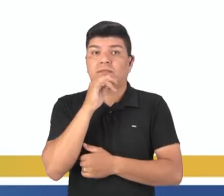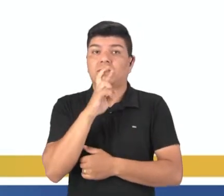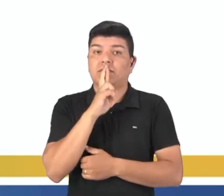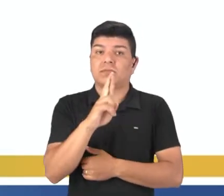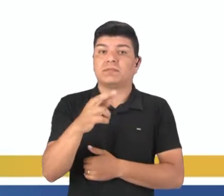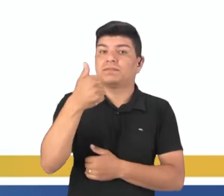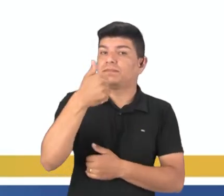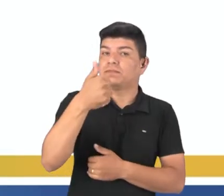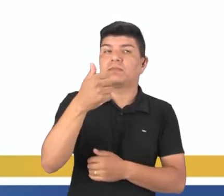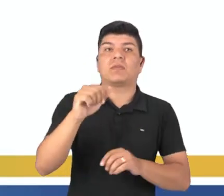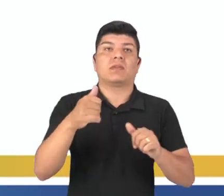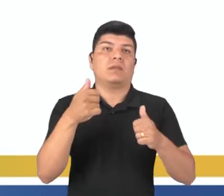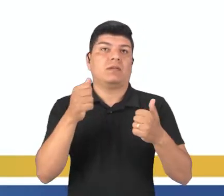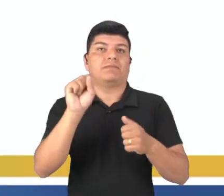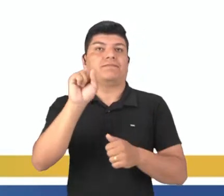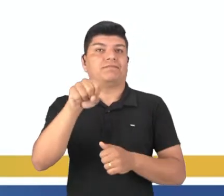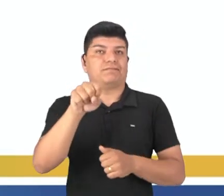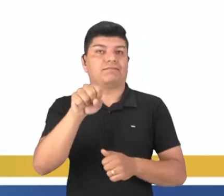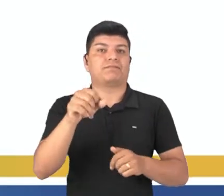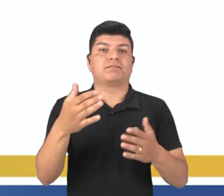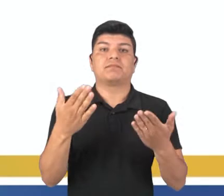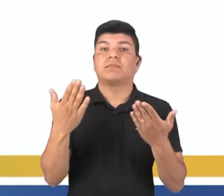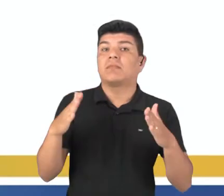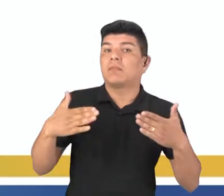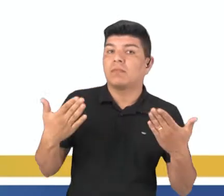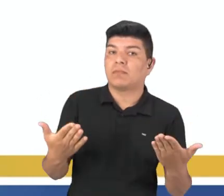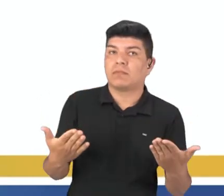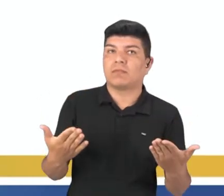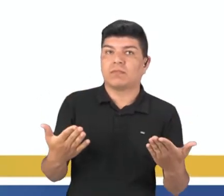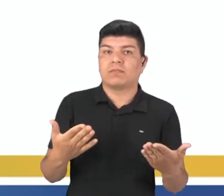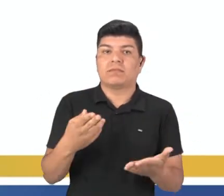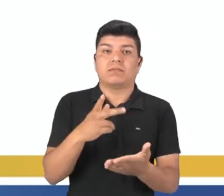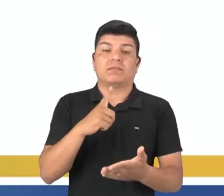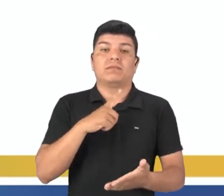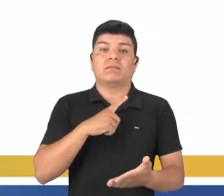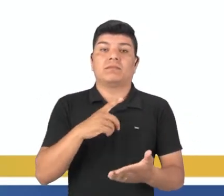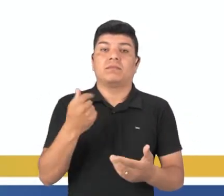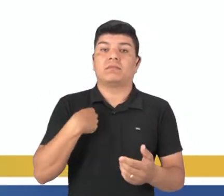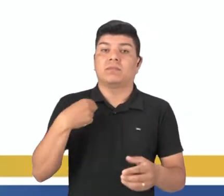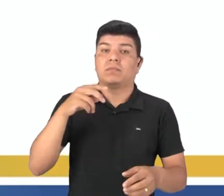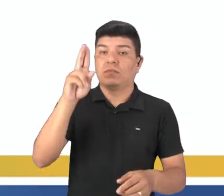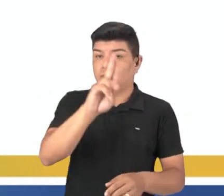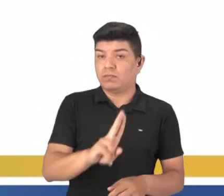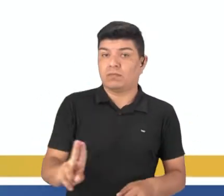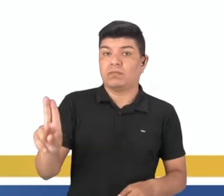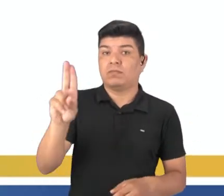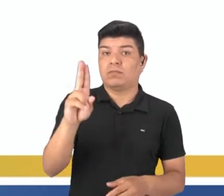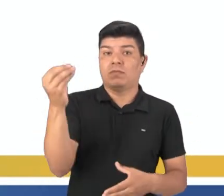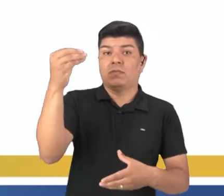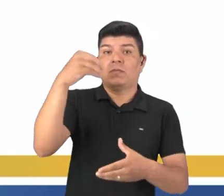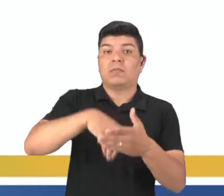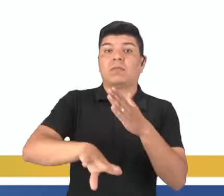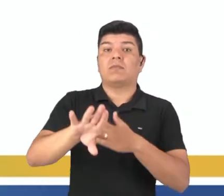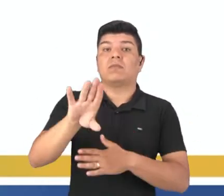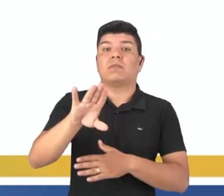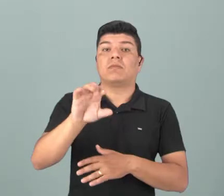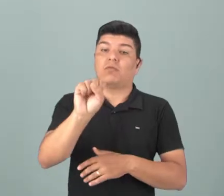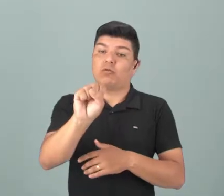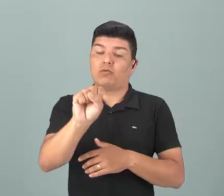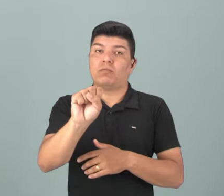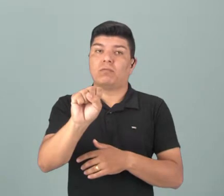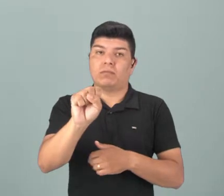resposta positiva e as she Plays games eu vou ter que acrescentar é um